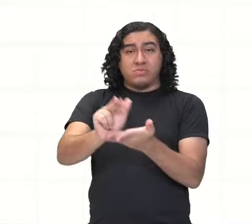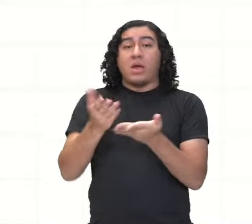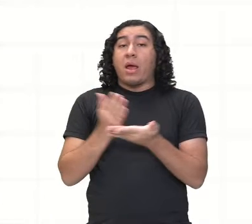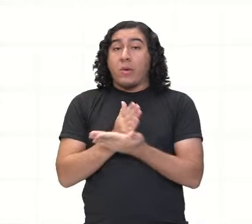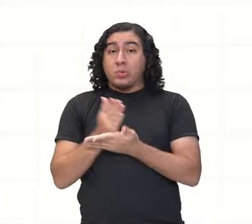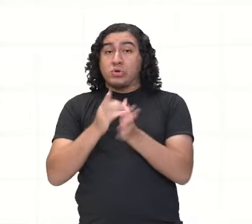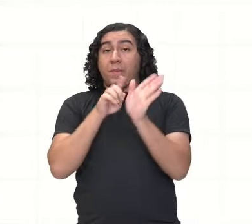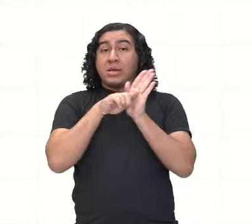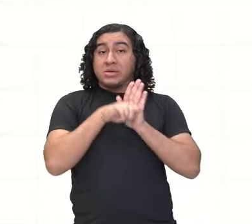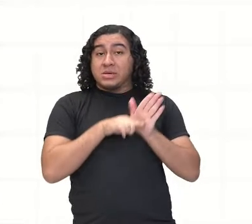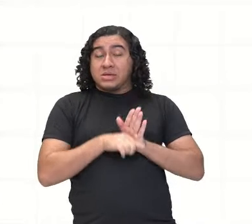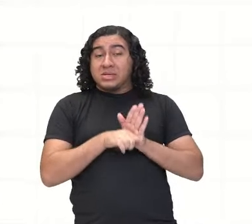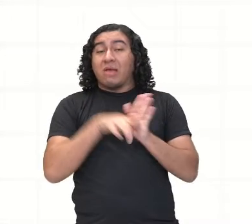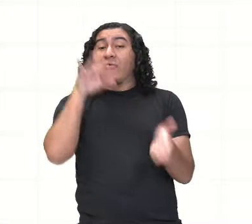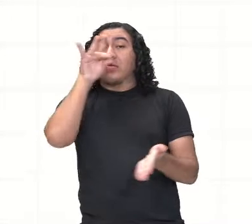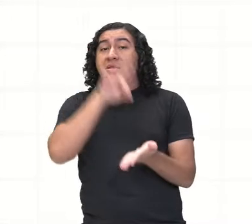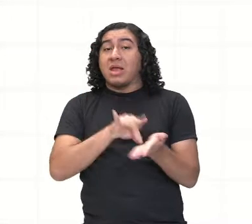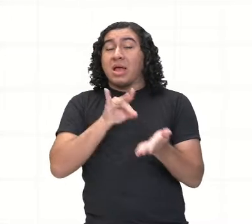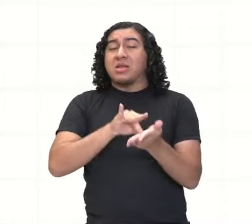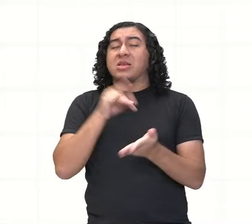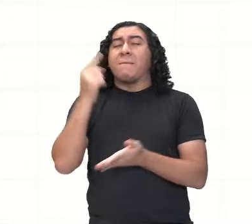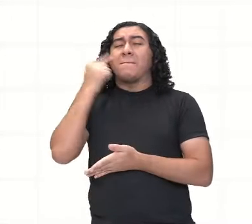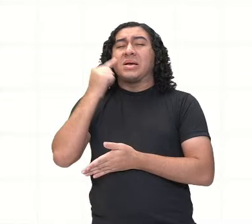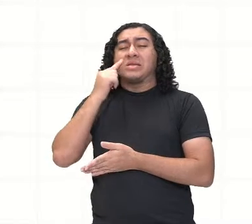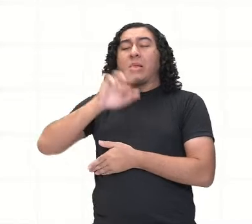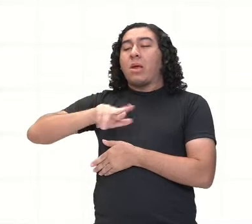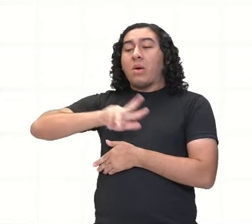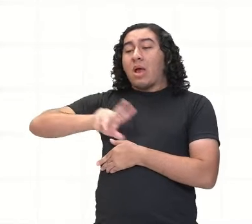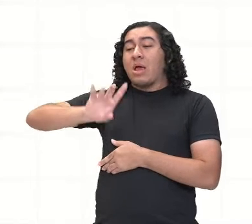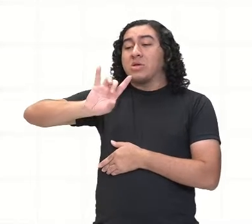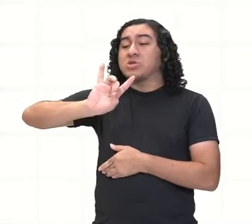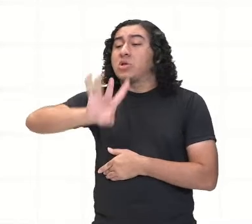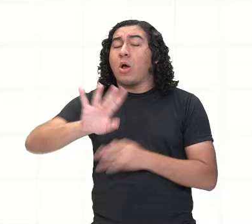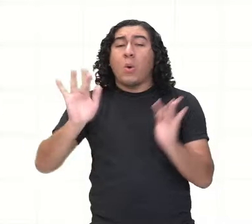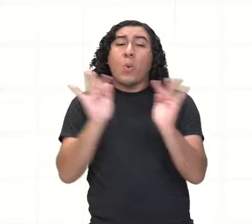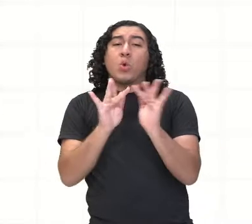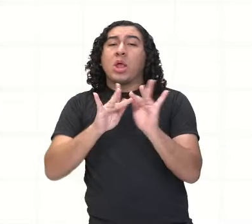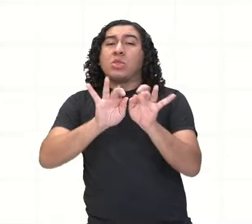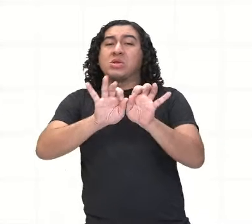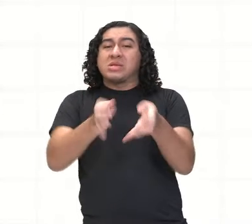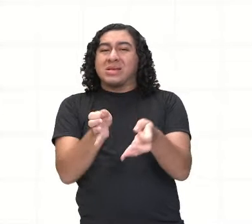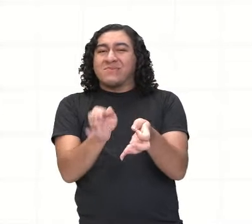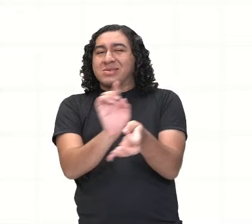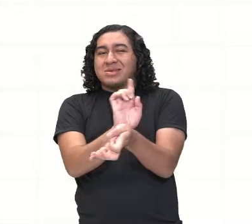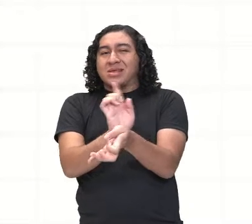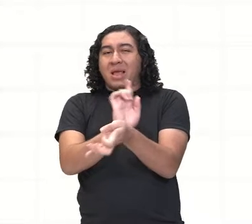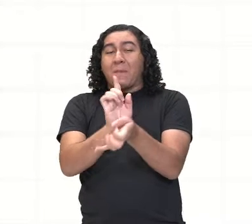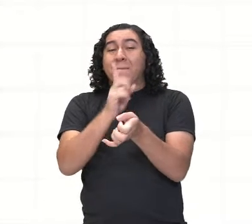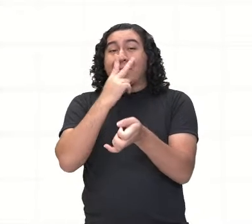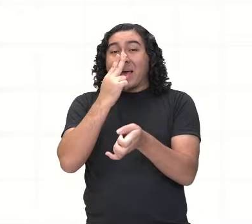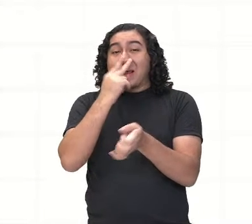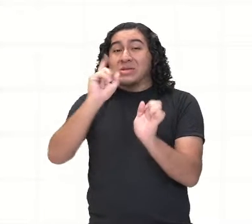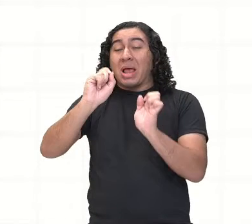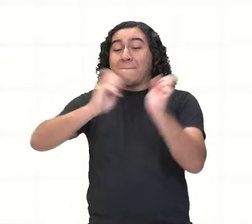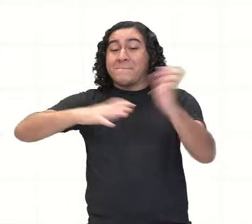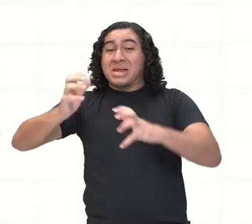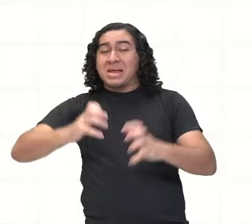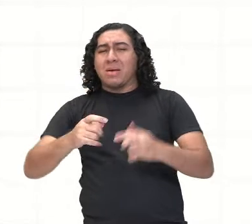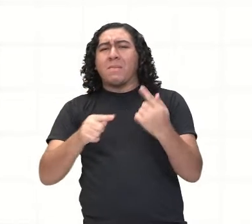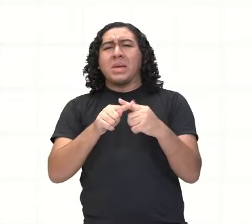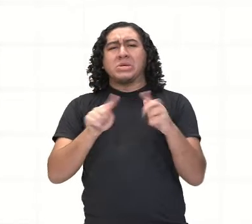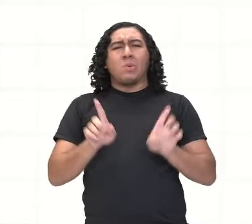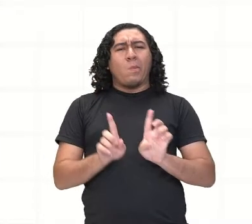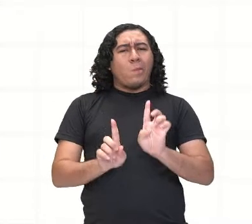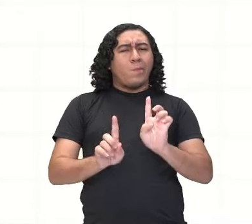hoje que não se tratou de um encontro, que na verdade se tratou de um desencontro. Por que a gente fala em desencontro